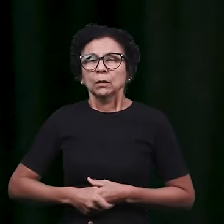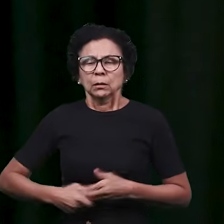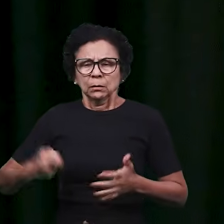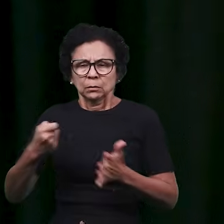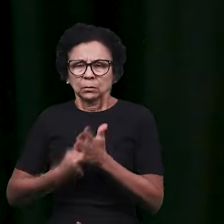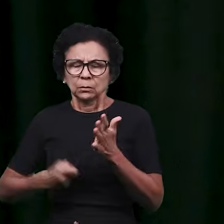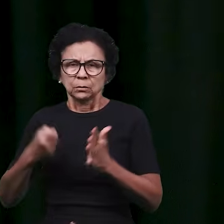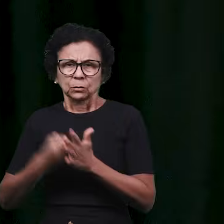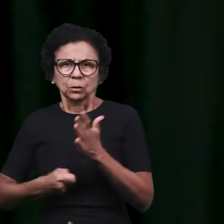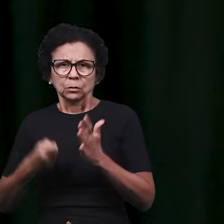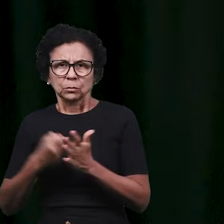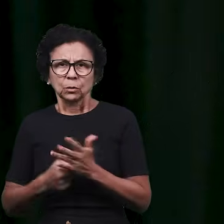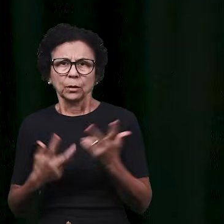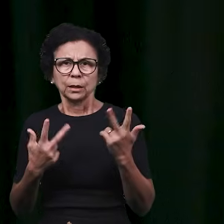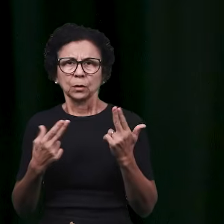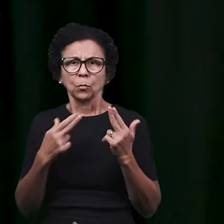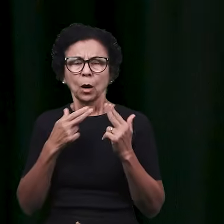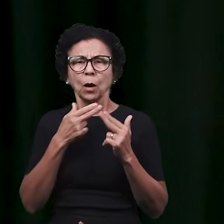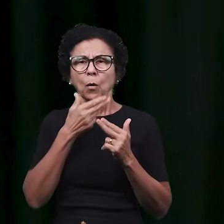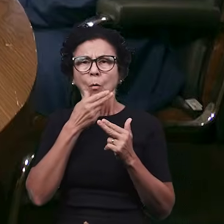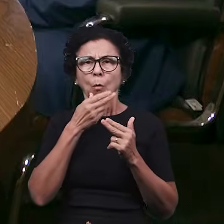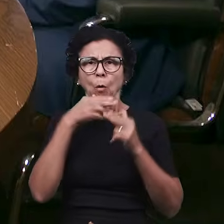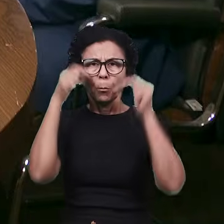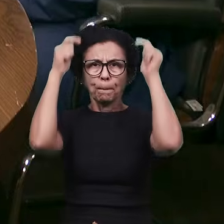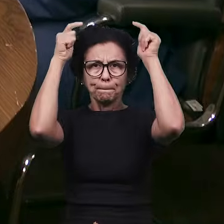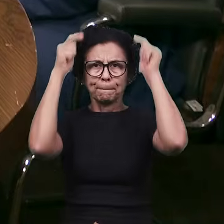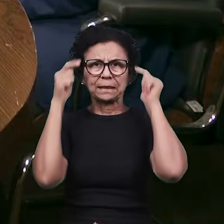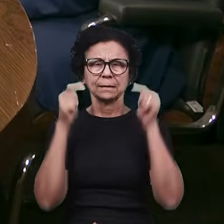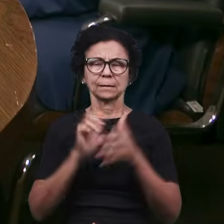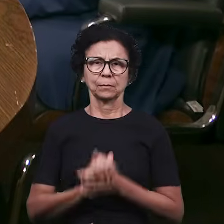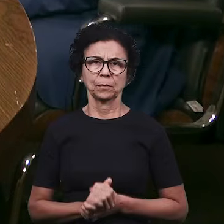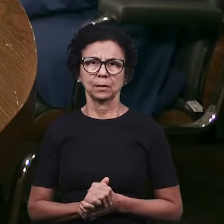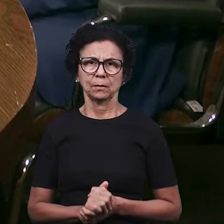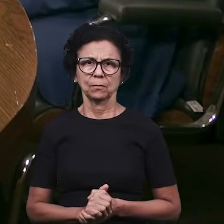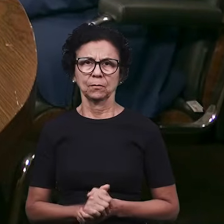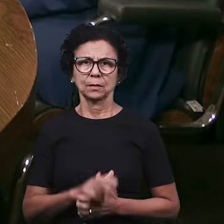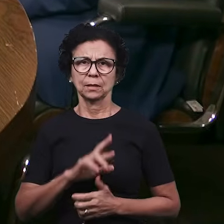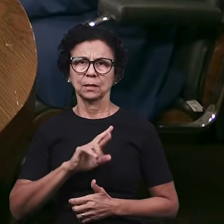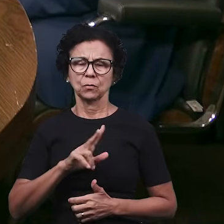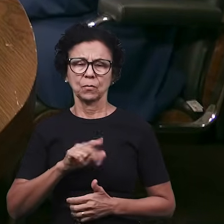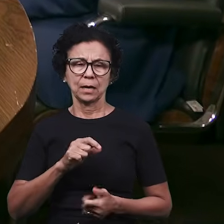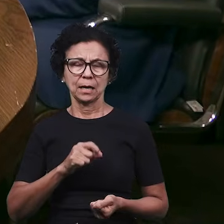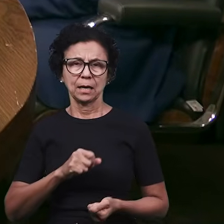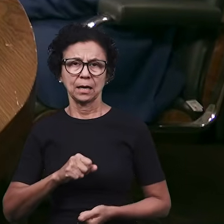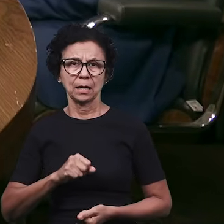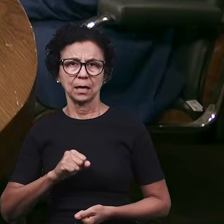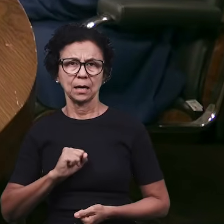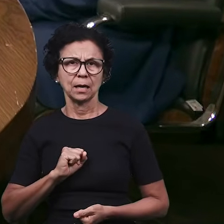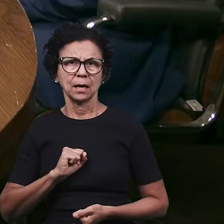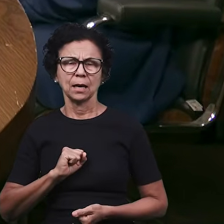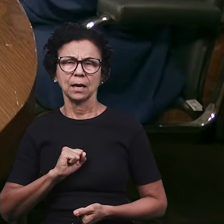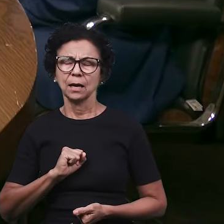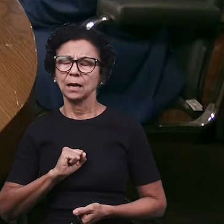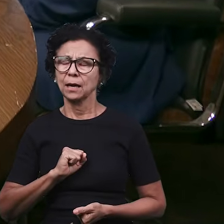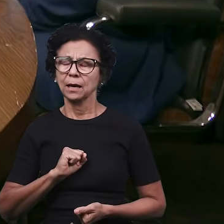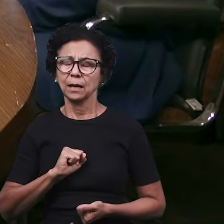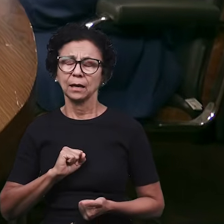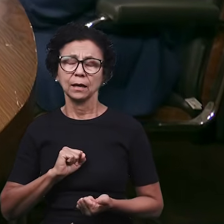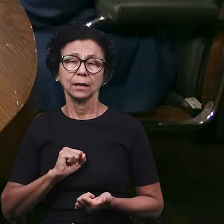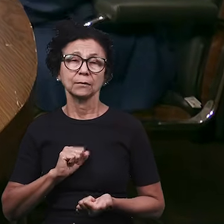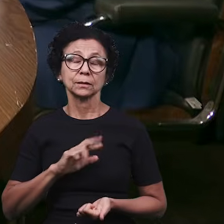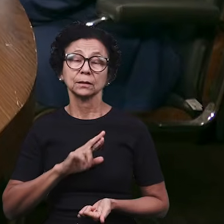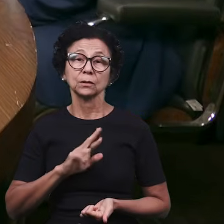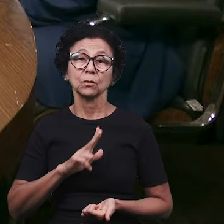como príncipe, você não luta como um covarde, um medroso, não. Sede firmes, constantes e sempre abundantes na obra do Senhor. Na obra do Senhor.